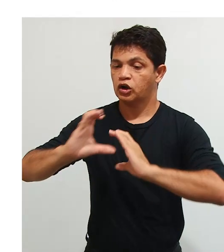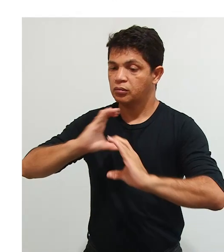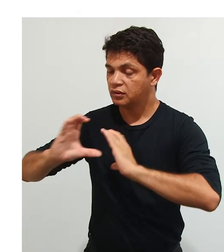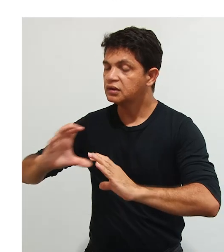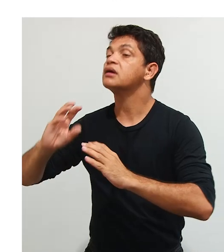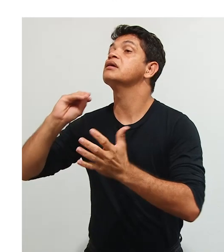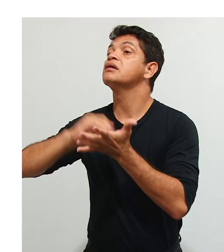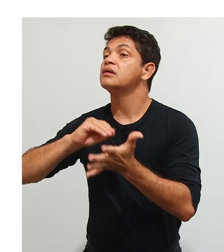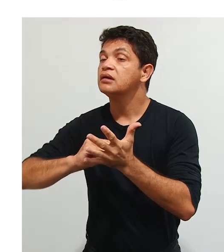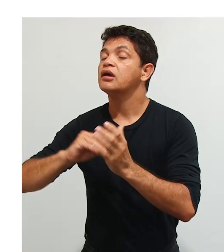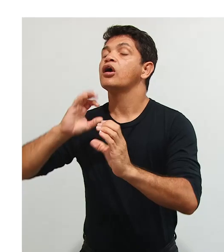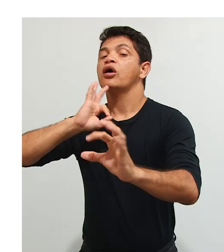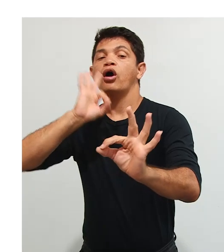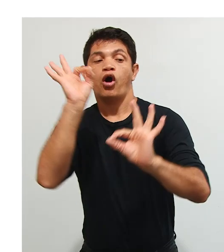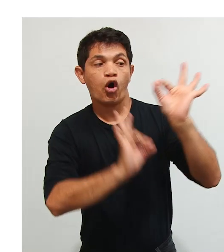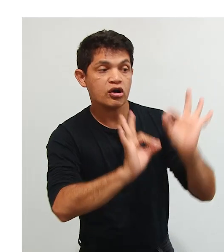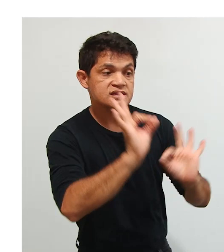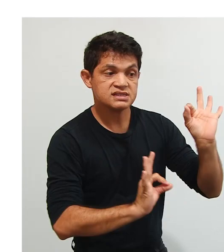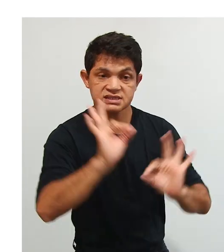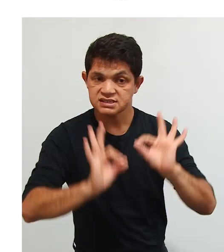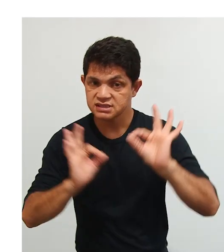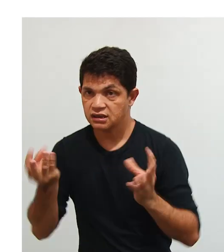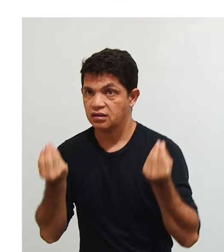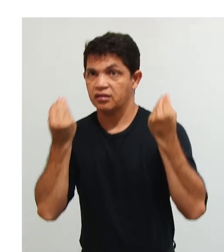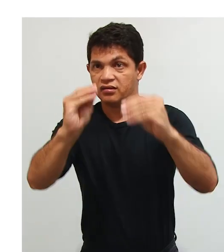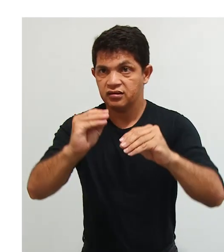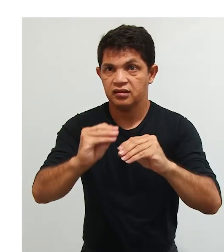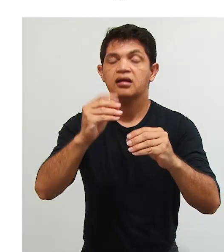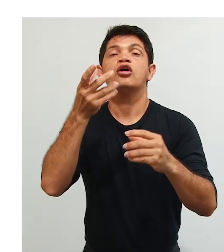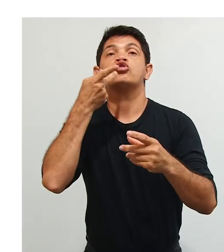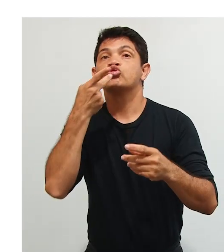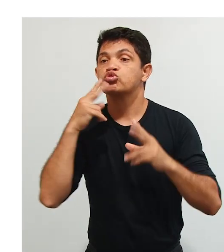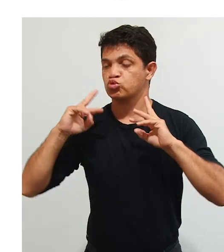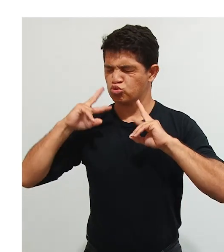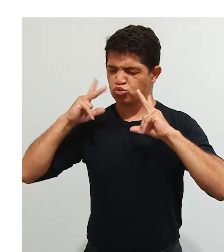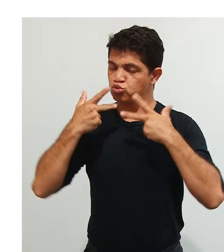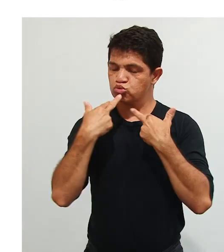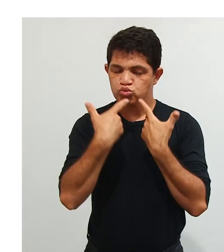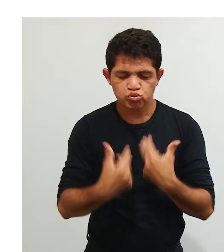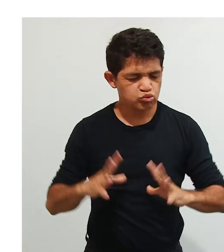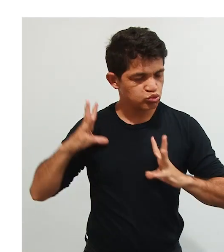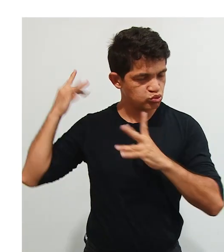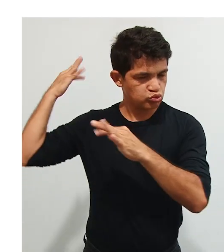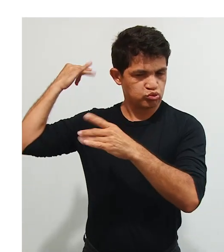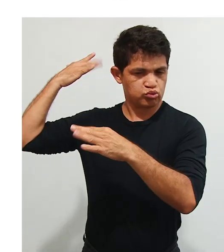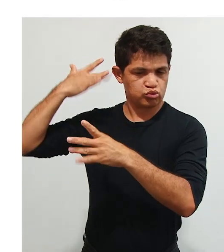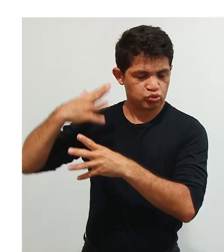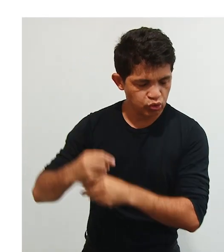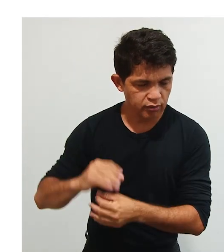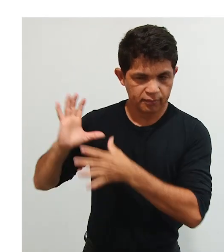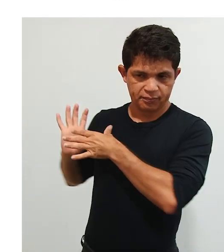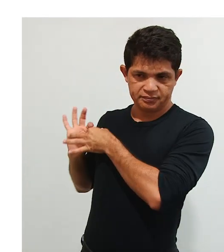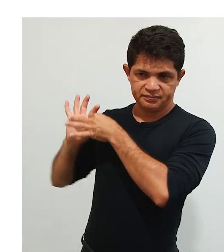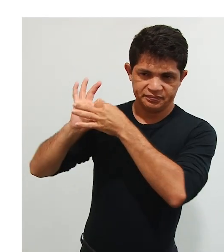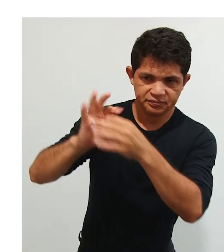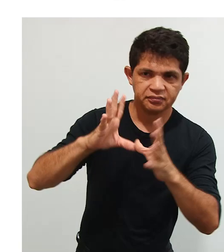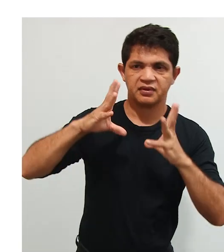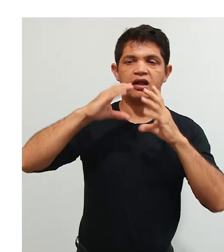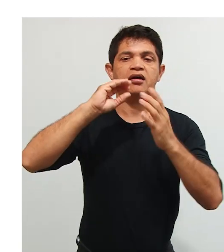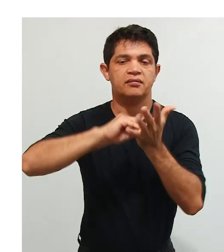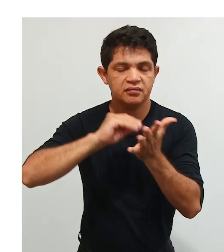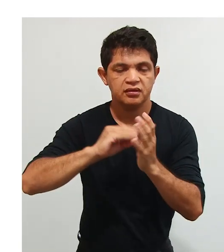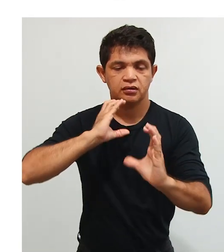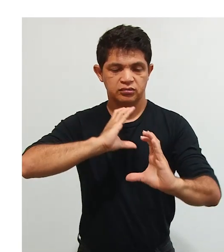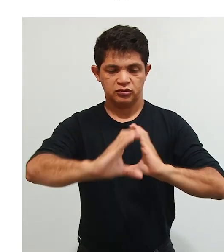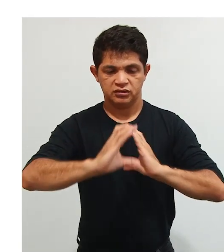A comunicação organizacional. Então, tudo que nós falamos até aqui foi sobre comunicação.